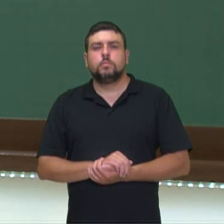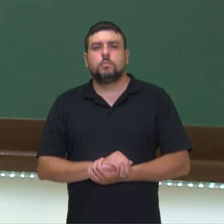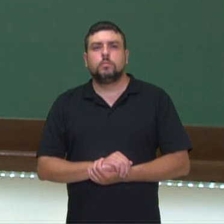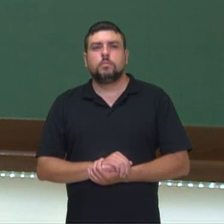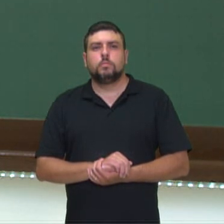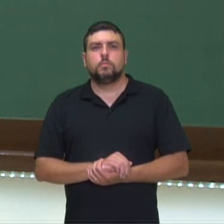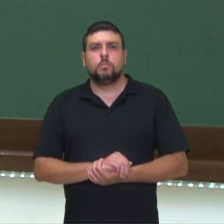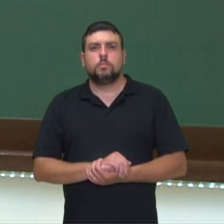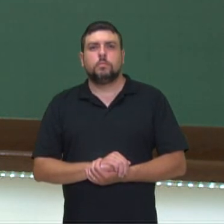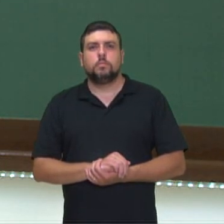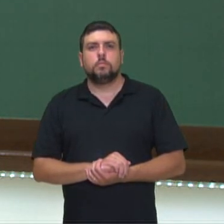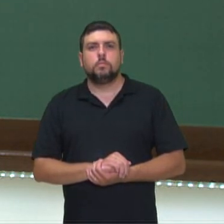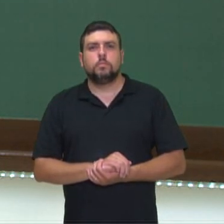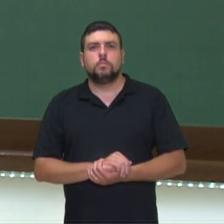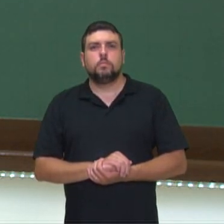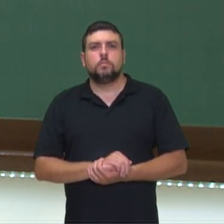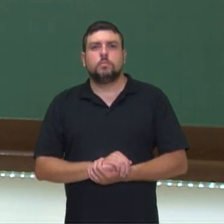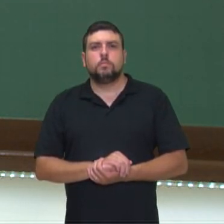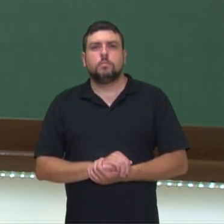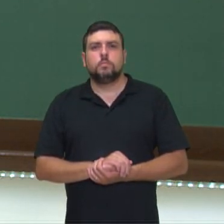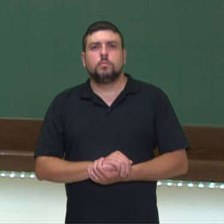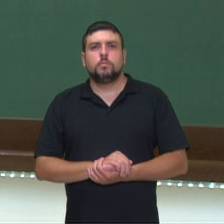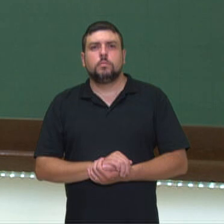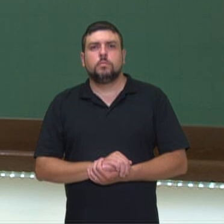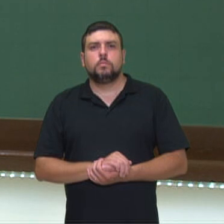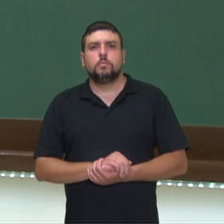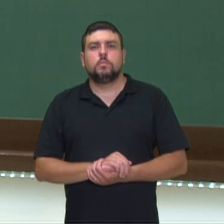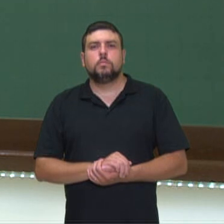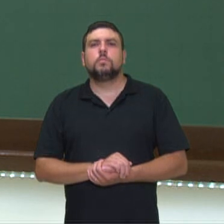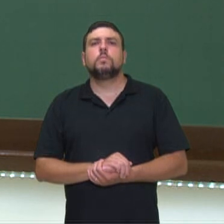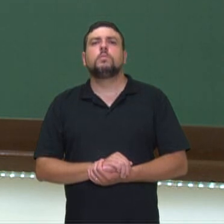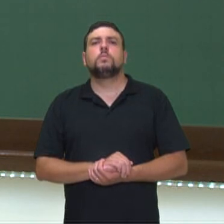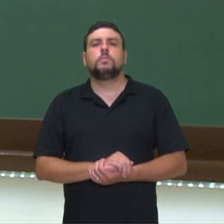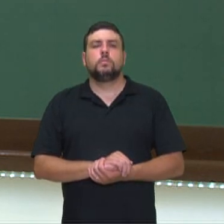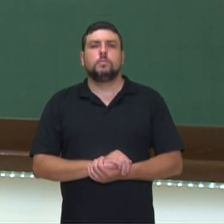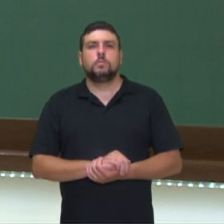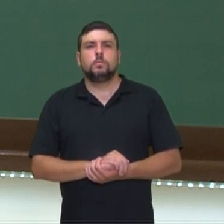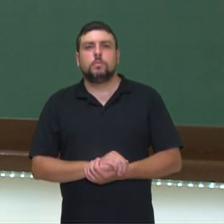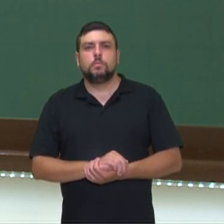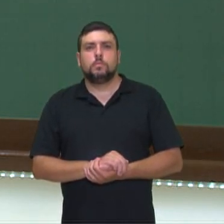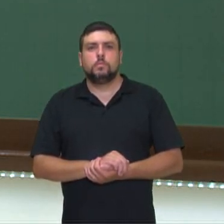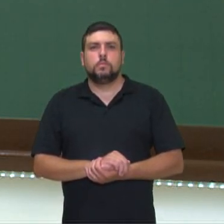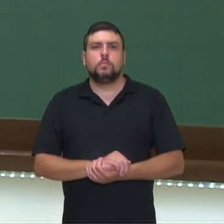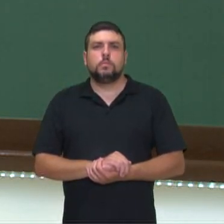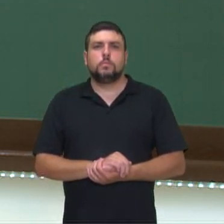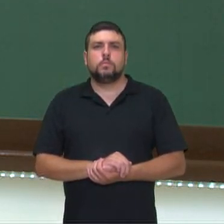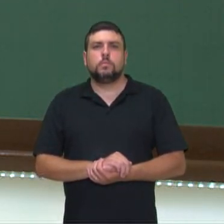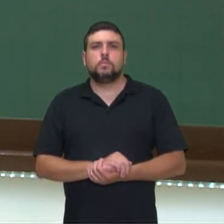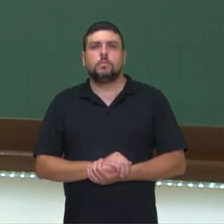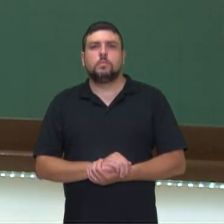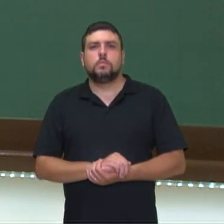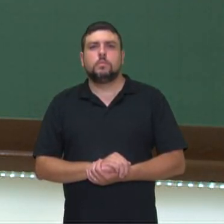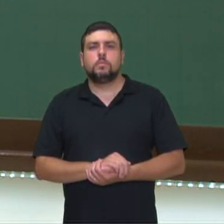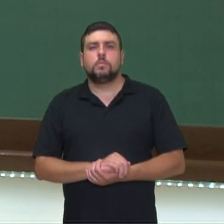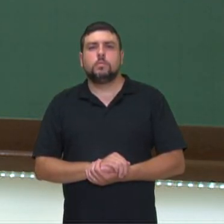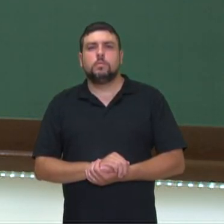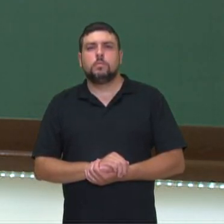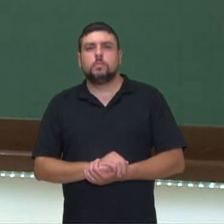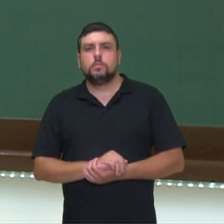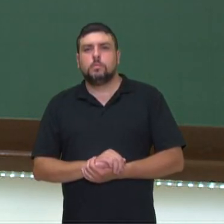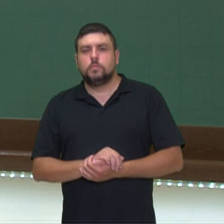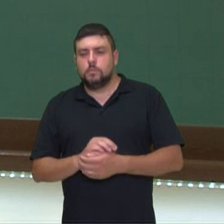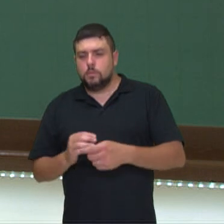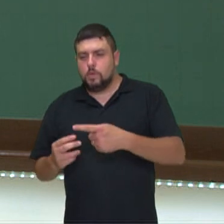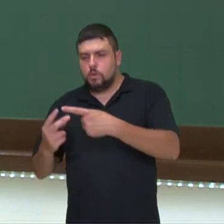1, dá por 5, o 5 aqui, né? 5 dividido por 5 é 1, e 1 repete. 2 vezes 2 é